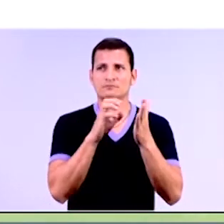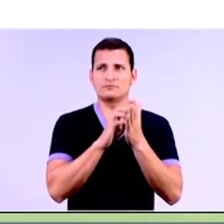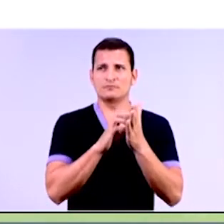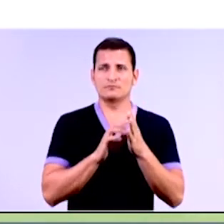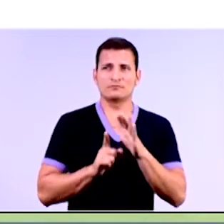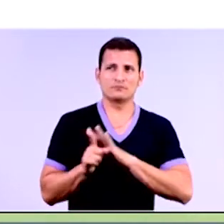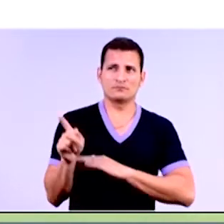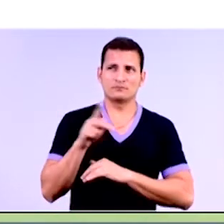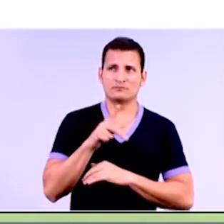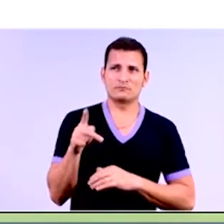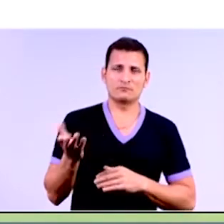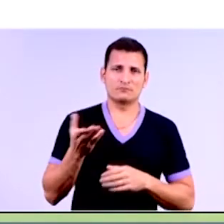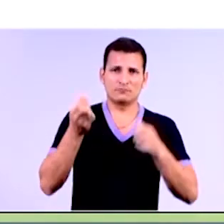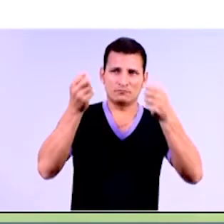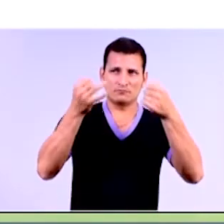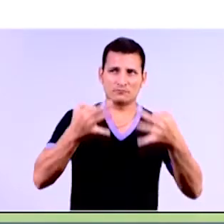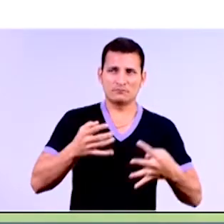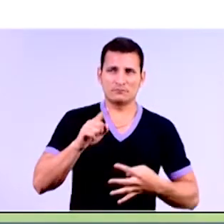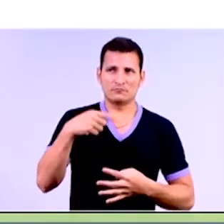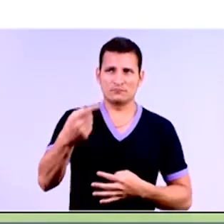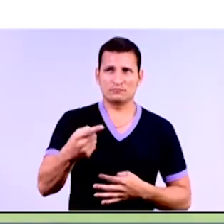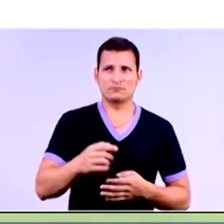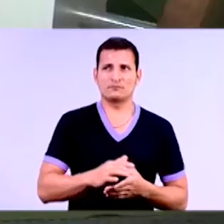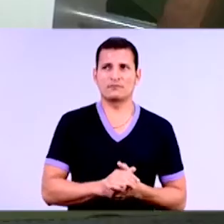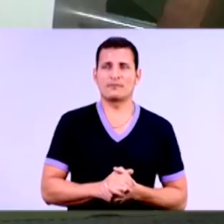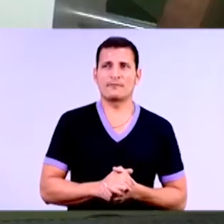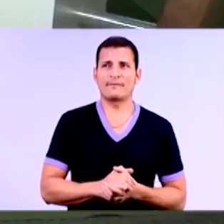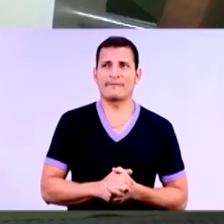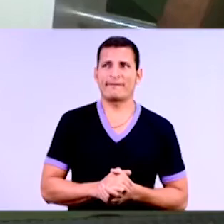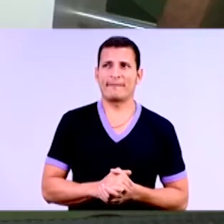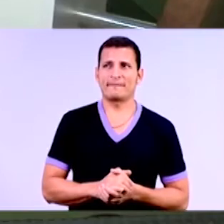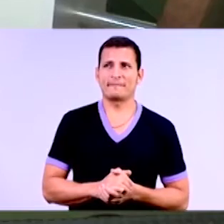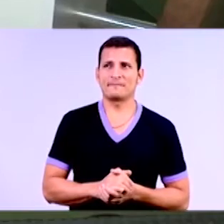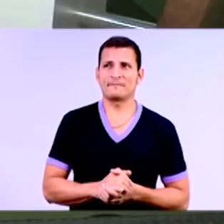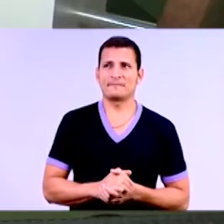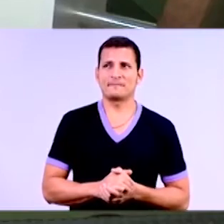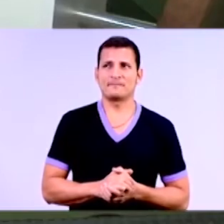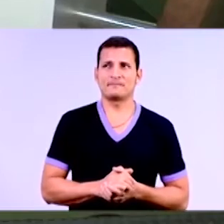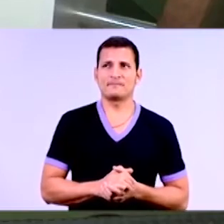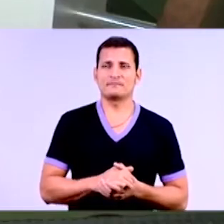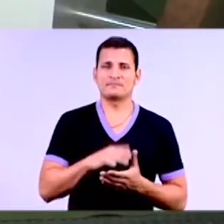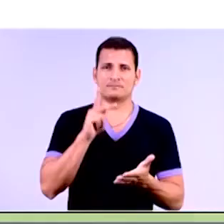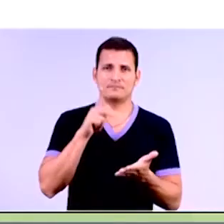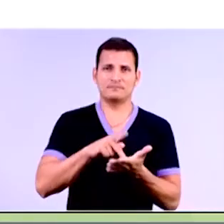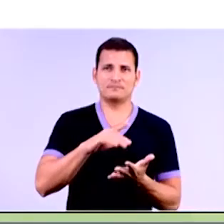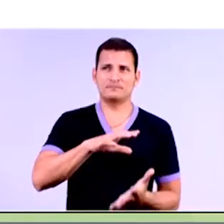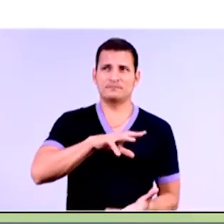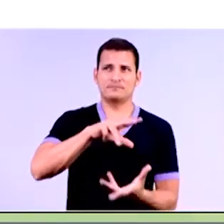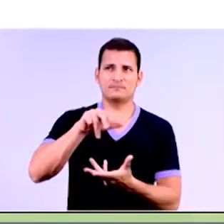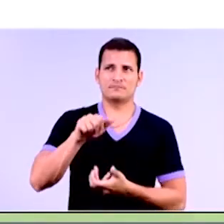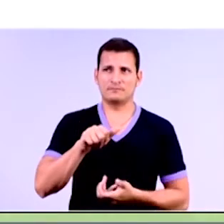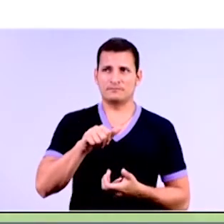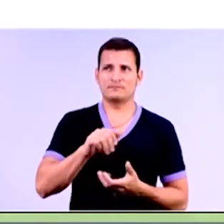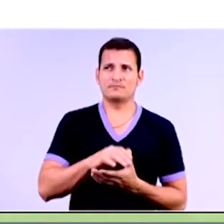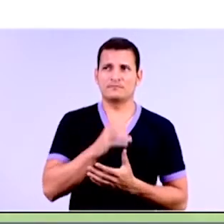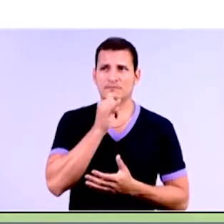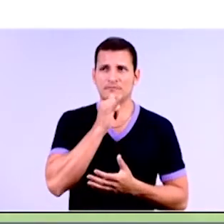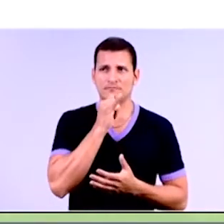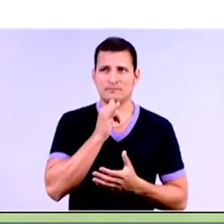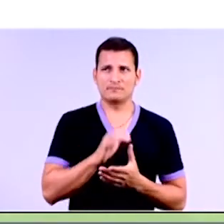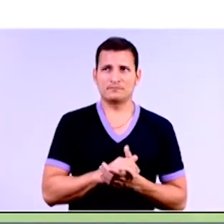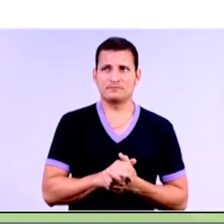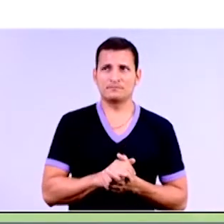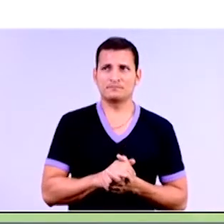Professora Leite, você gostaria de falar das próximas? Pois não. Bom, verdades universais, aquilo que é um fato. Por exemplo,